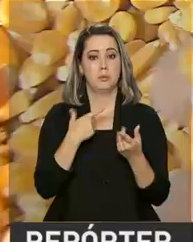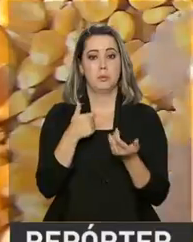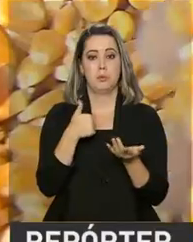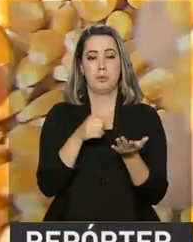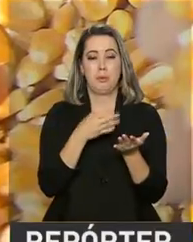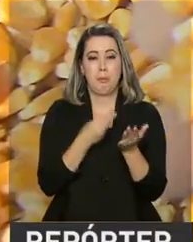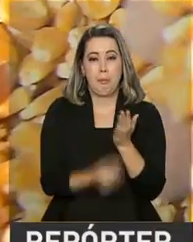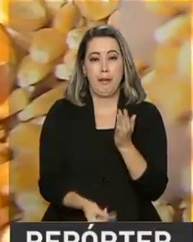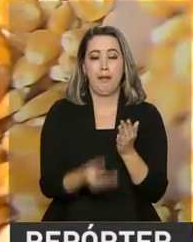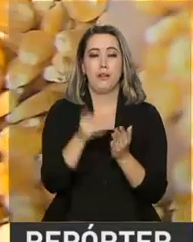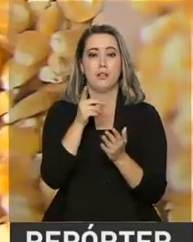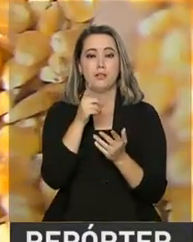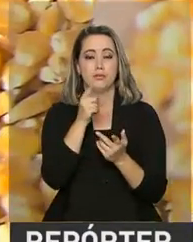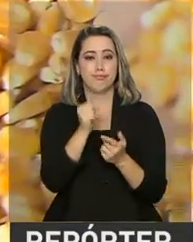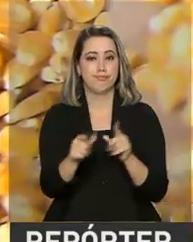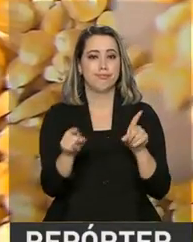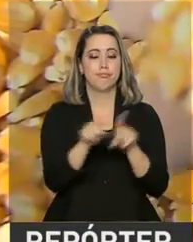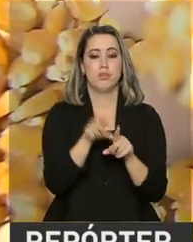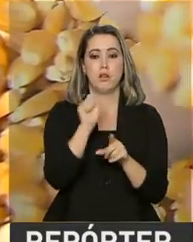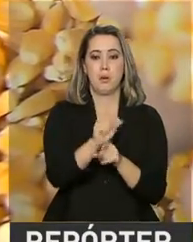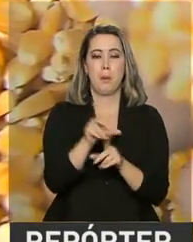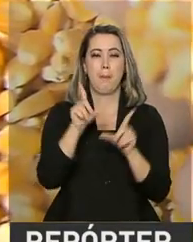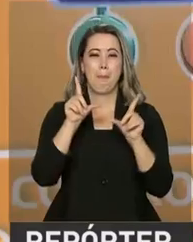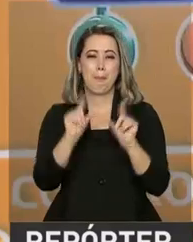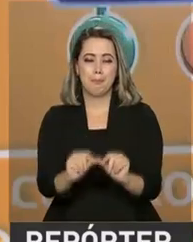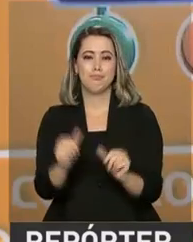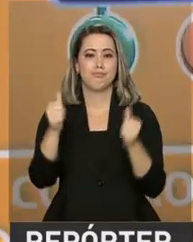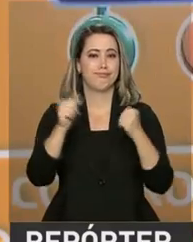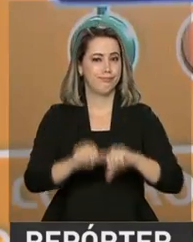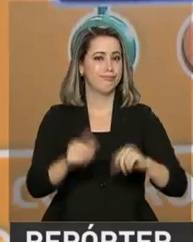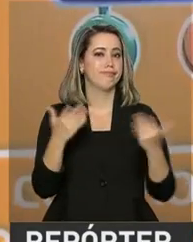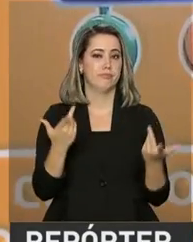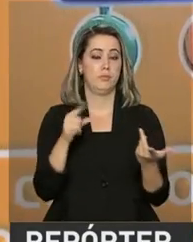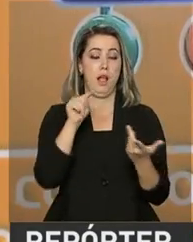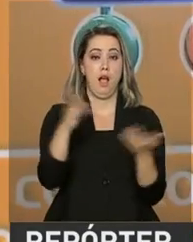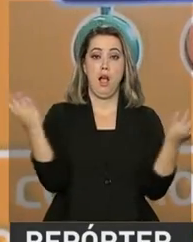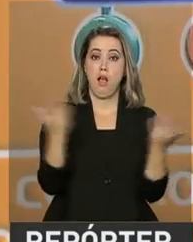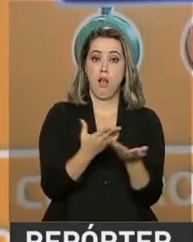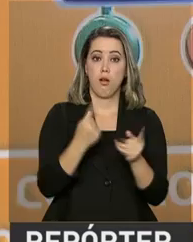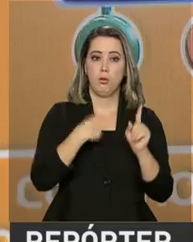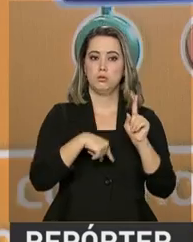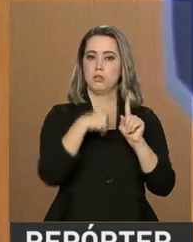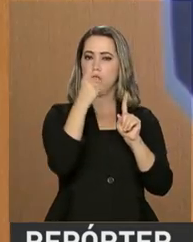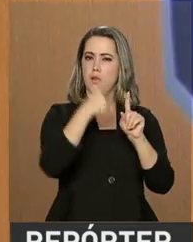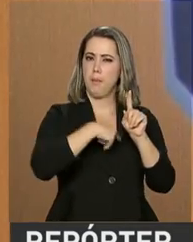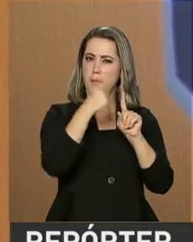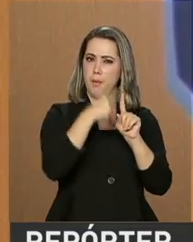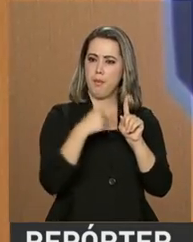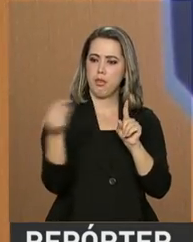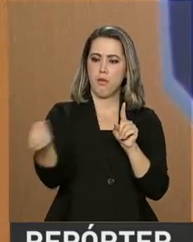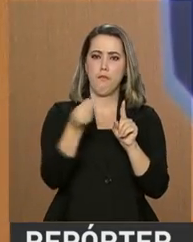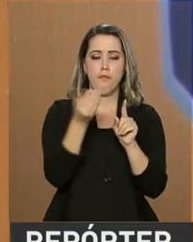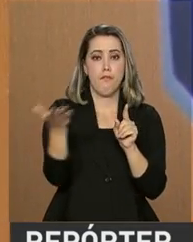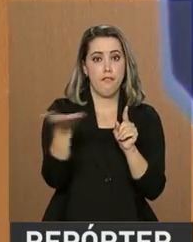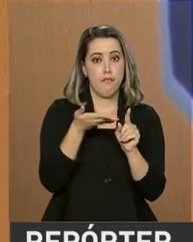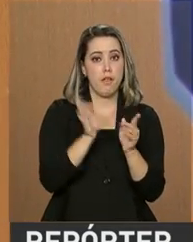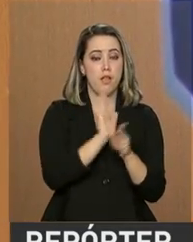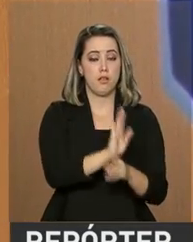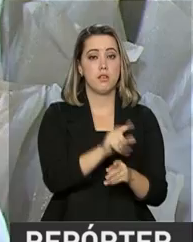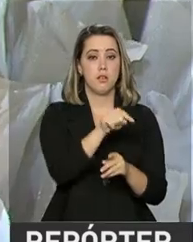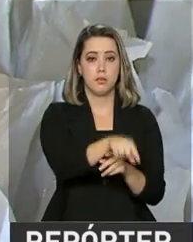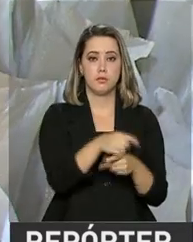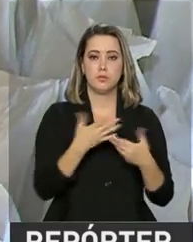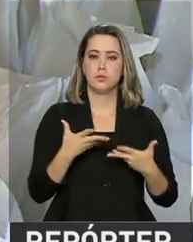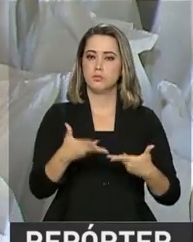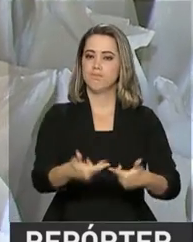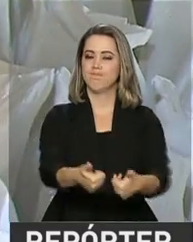seca, vai ser um grão mais leve, um grão menos nutritivo. Então esse sistema de termometria, ele vem a contribuir com a